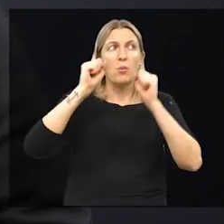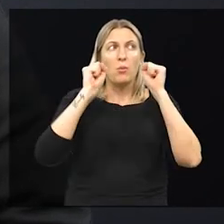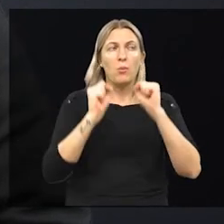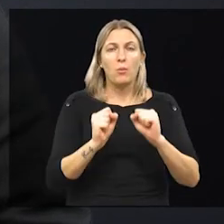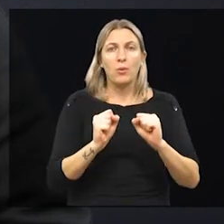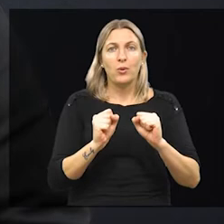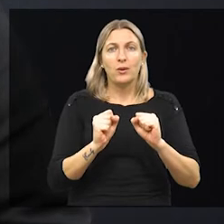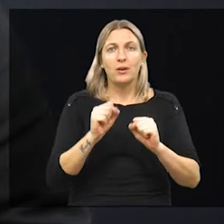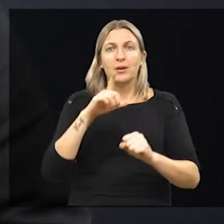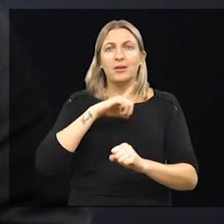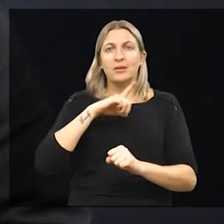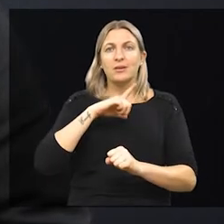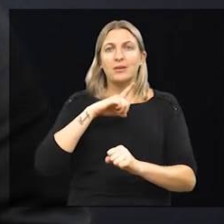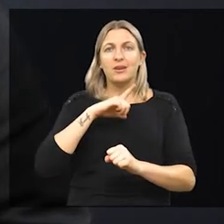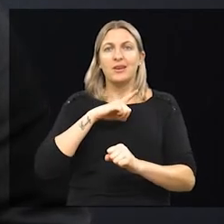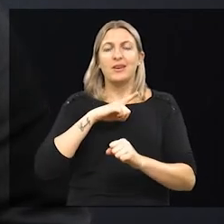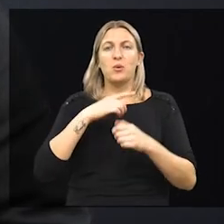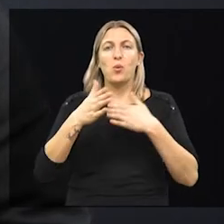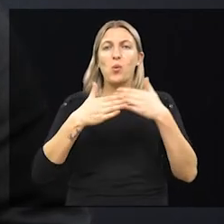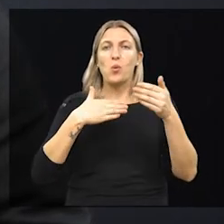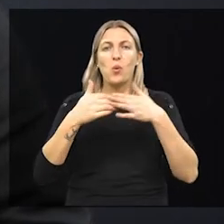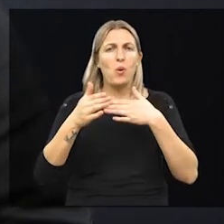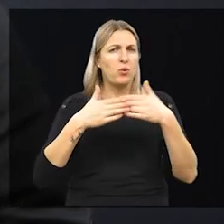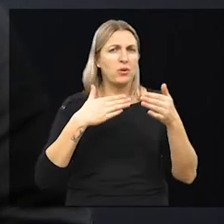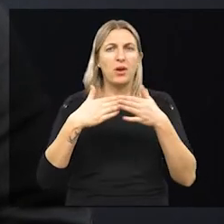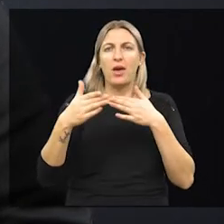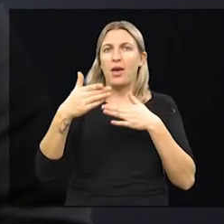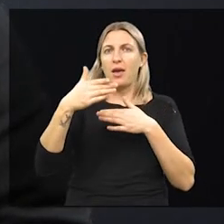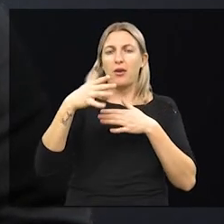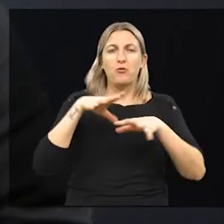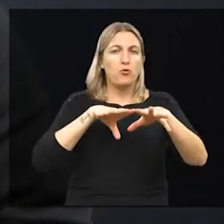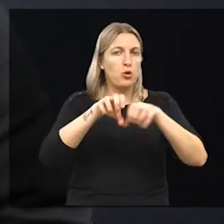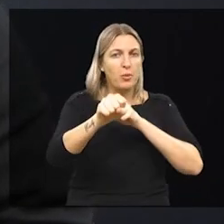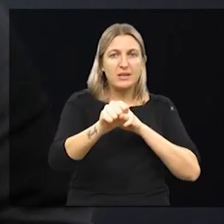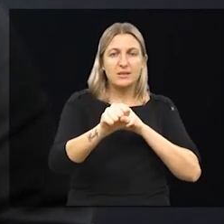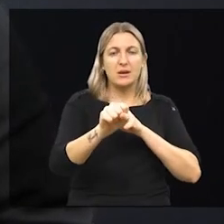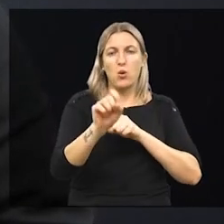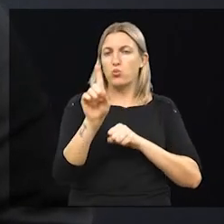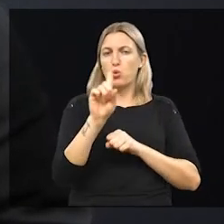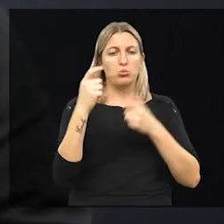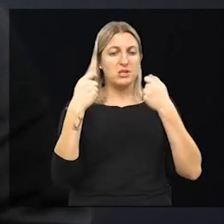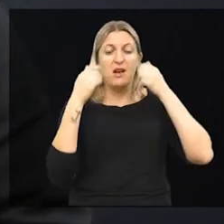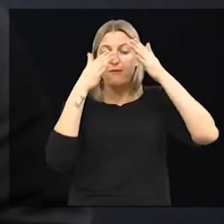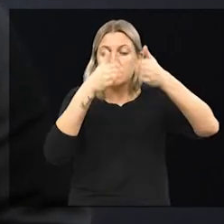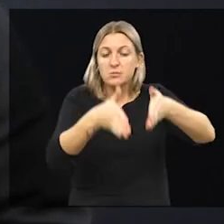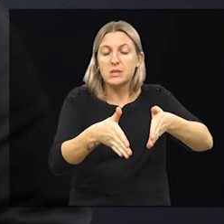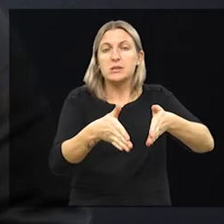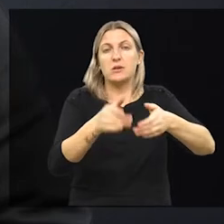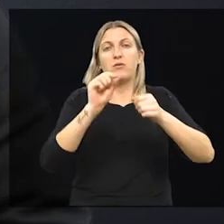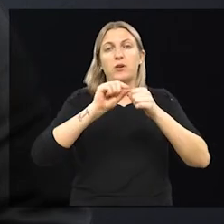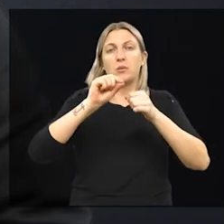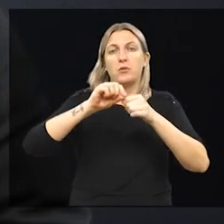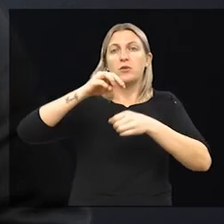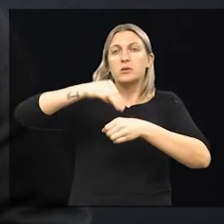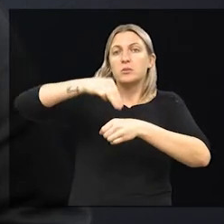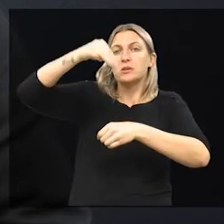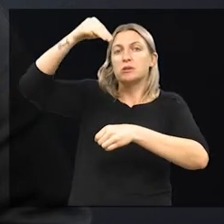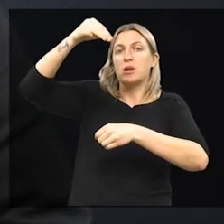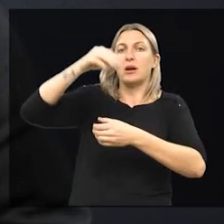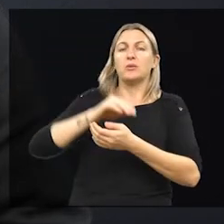pagar minhas despesas todas o tal né não era exatamente na minha área mas era uma área multidisciplinar